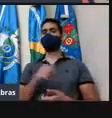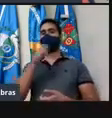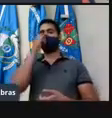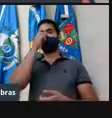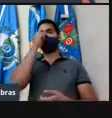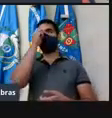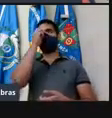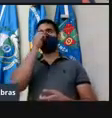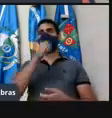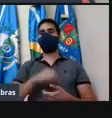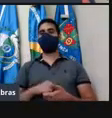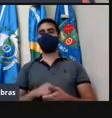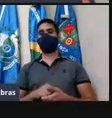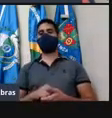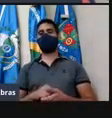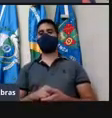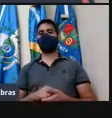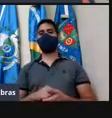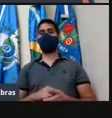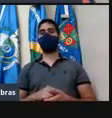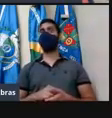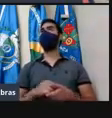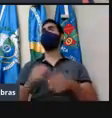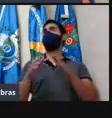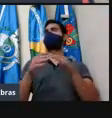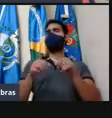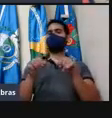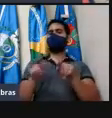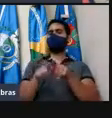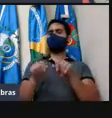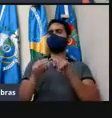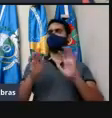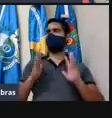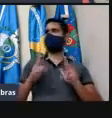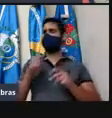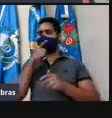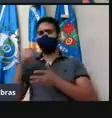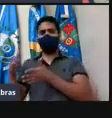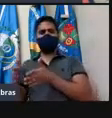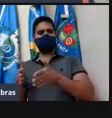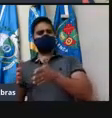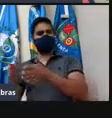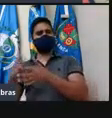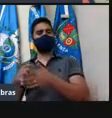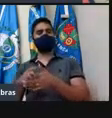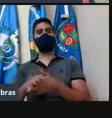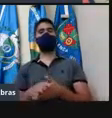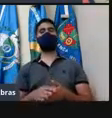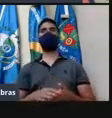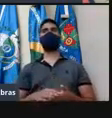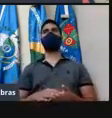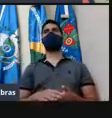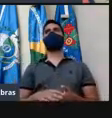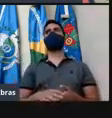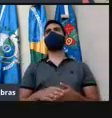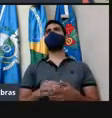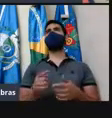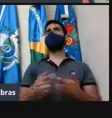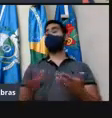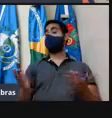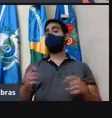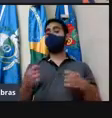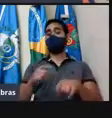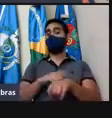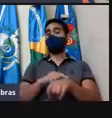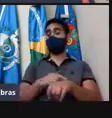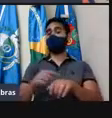da Aparecida e do João Dias, que estão pedindo a limpeza lá do córrego, da valeta lá. A hora de limpar essa aí,